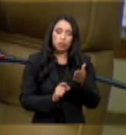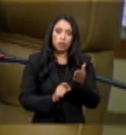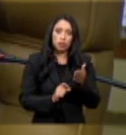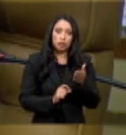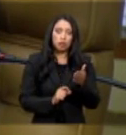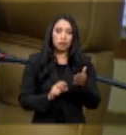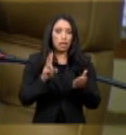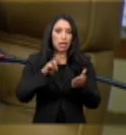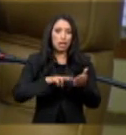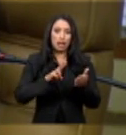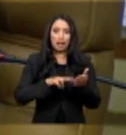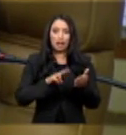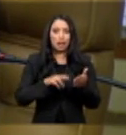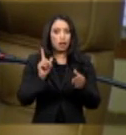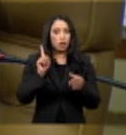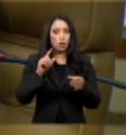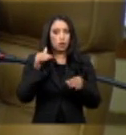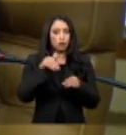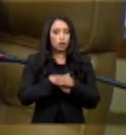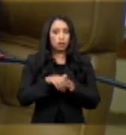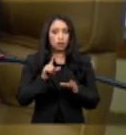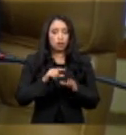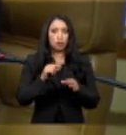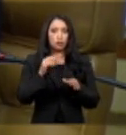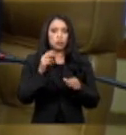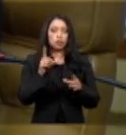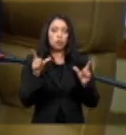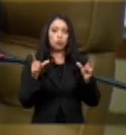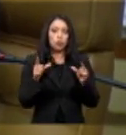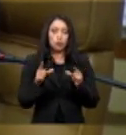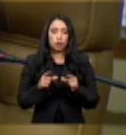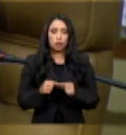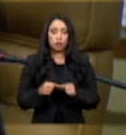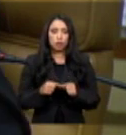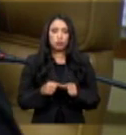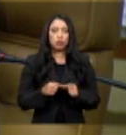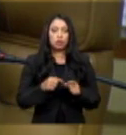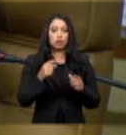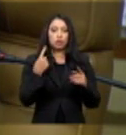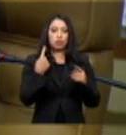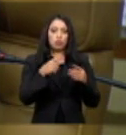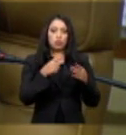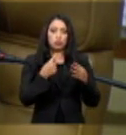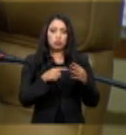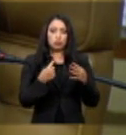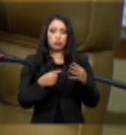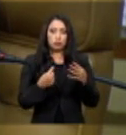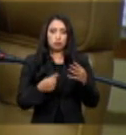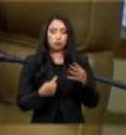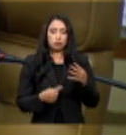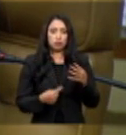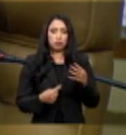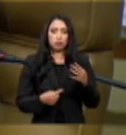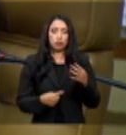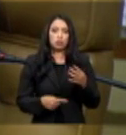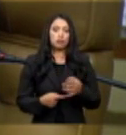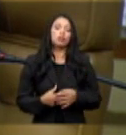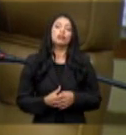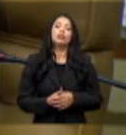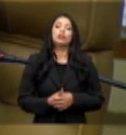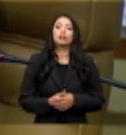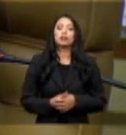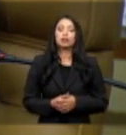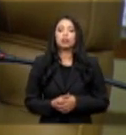a leitura do voto, mas o resumo dos pontos principais para fundamentar a conclusão a que chego no voto que